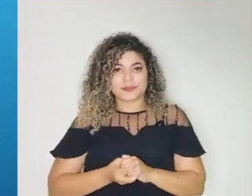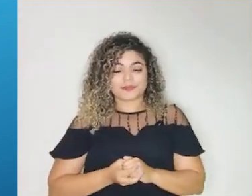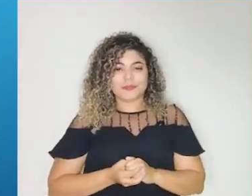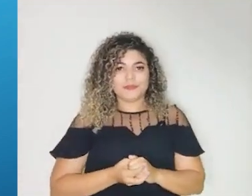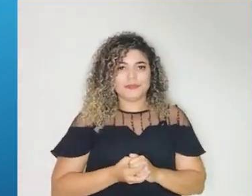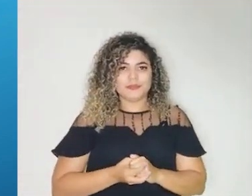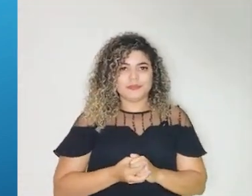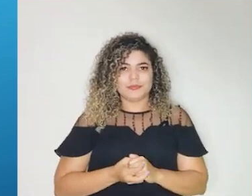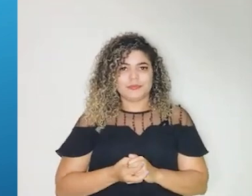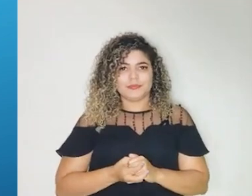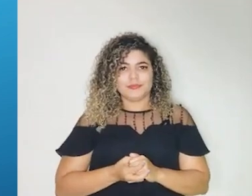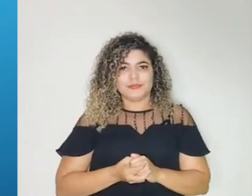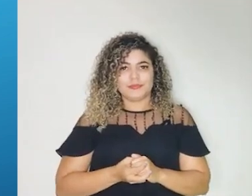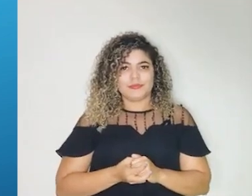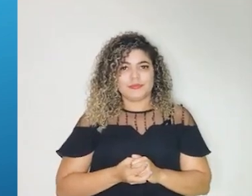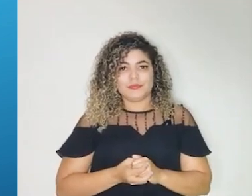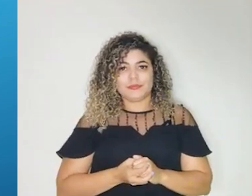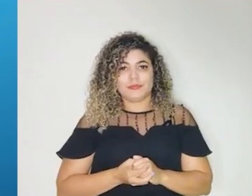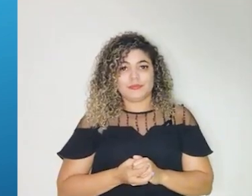mosca.